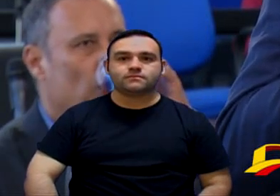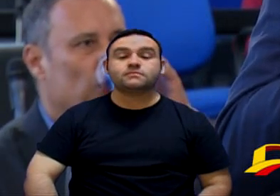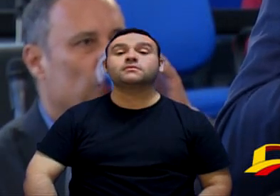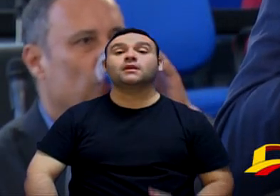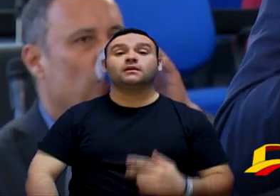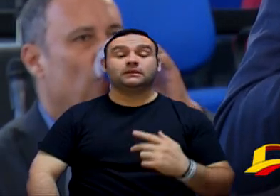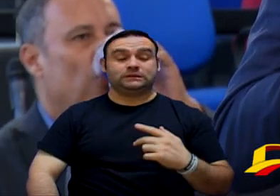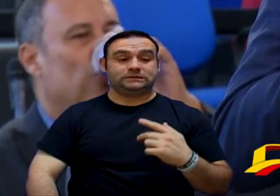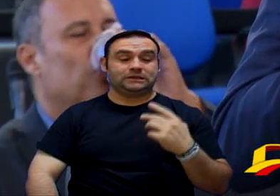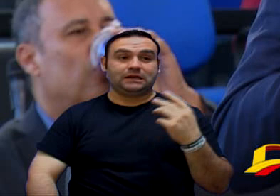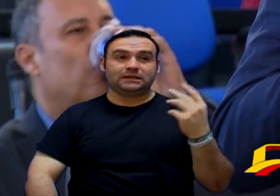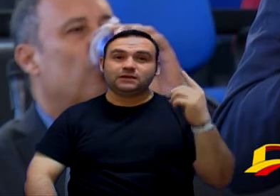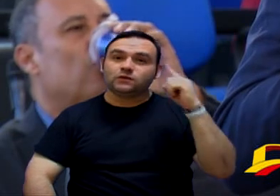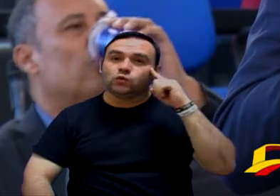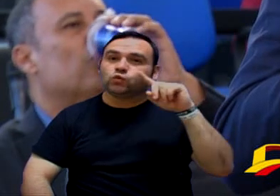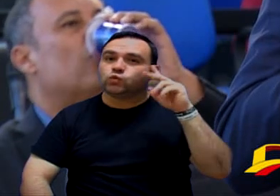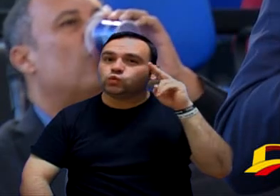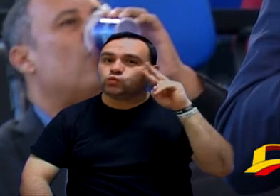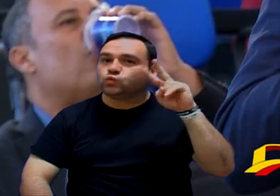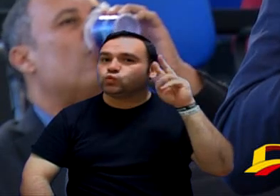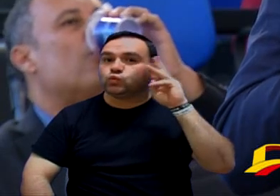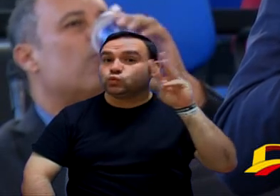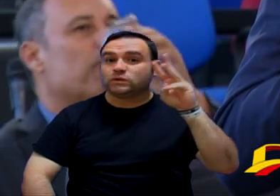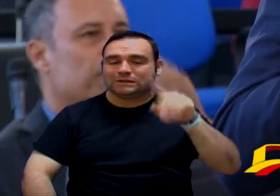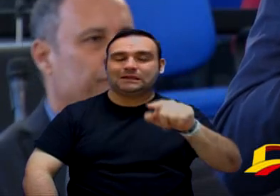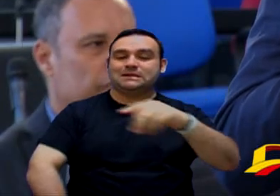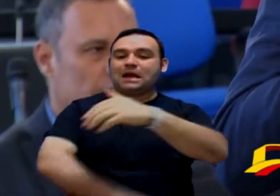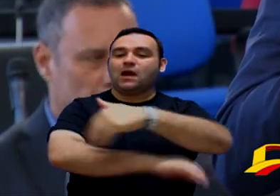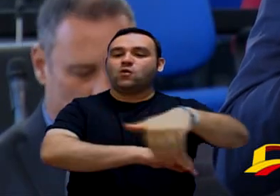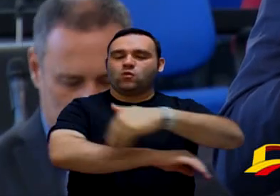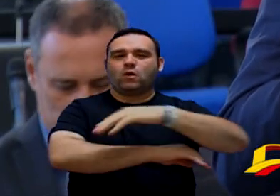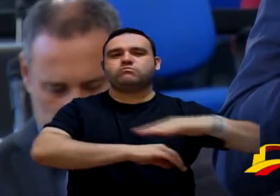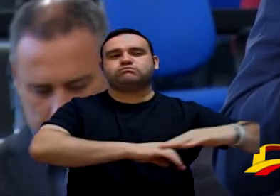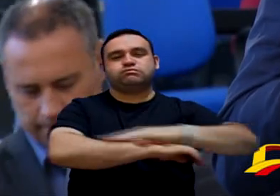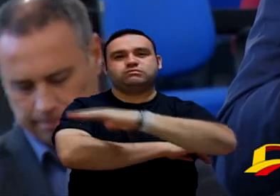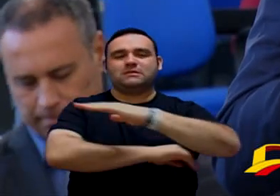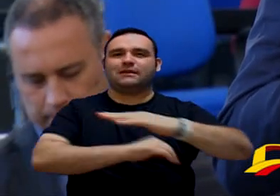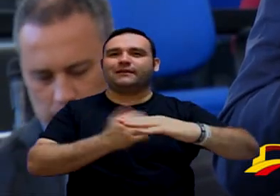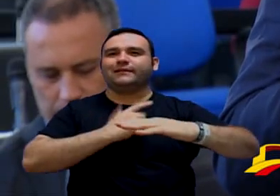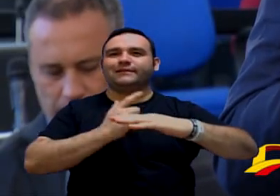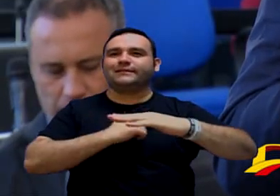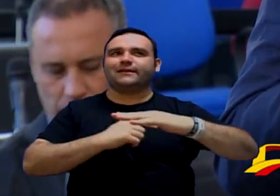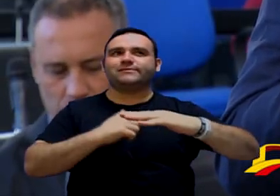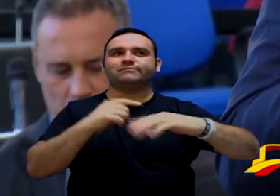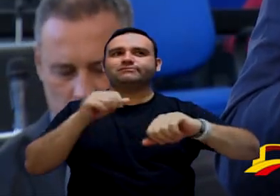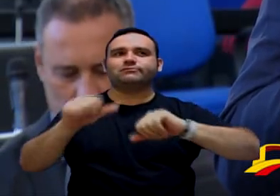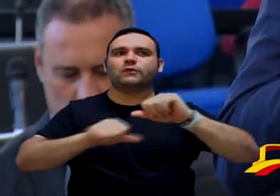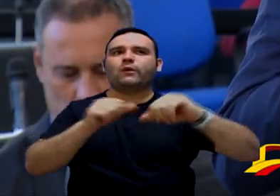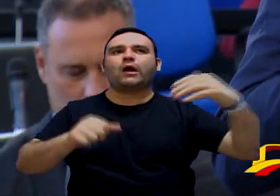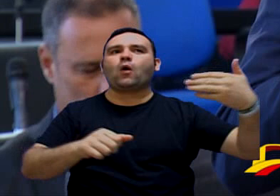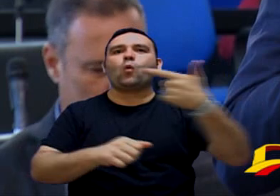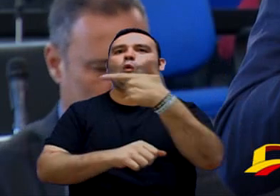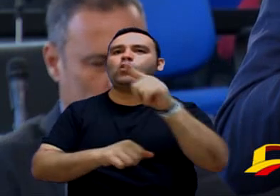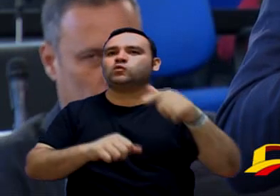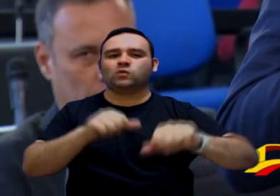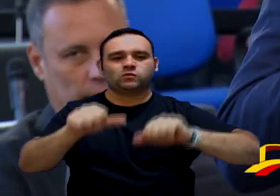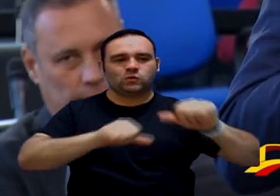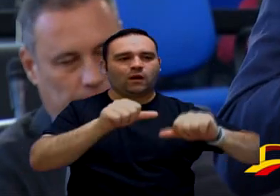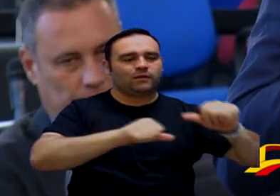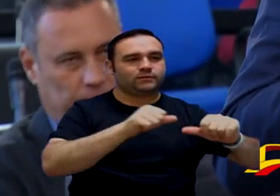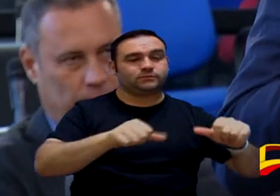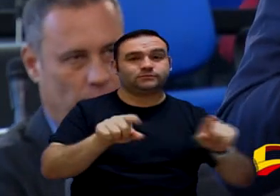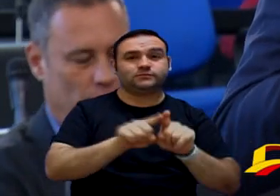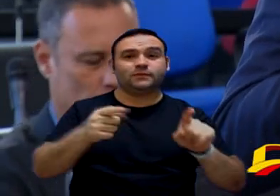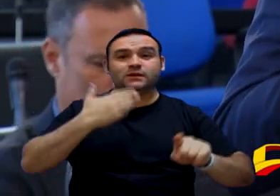depois de três quatro dias que esses ônibus estão passando nessas ruas que eles desviam o caminho não sei porquê a gente pede